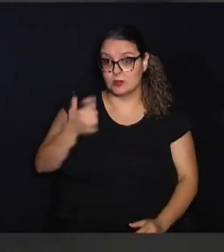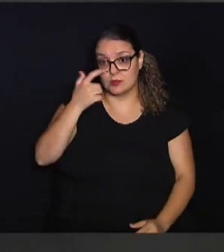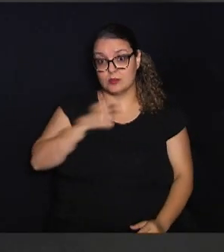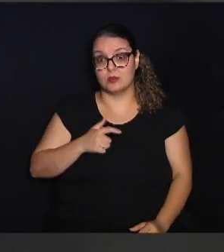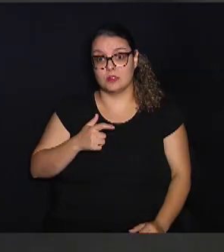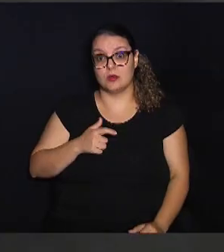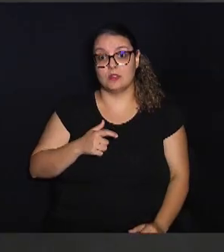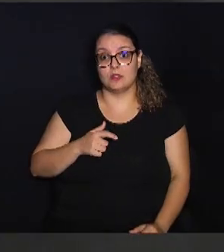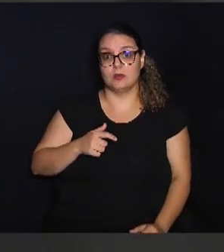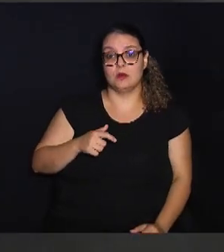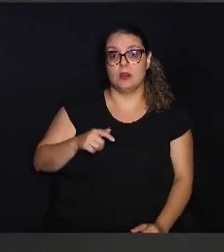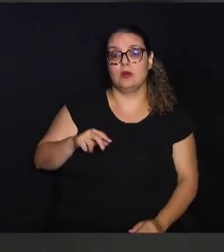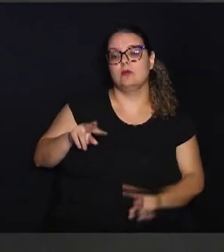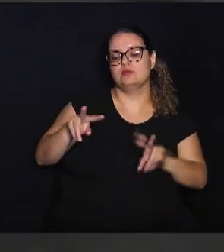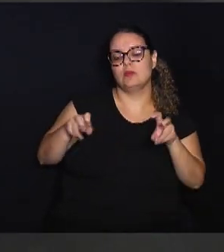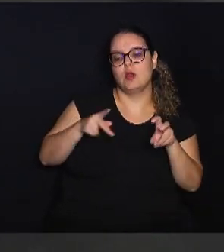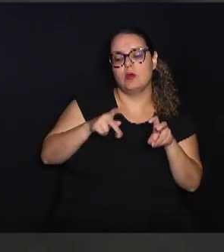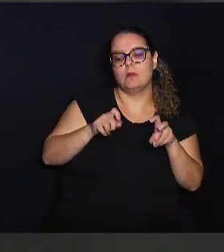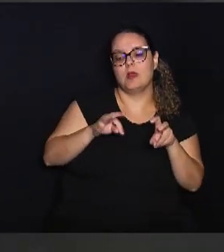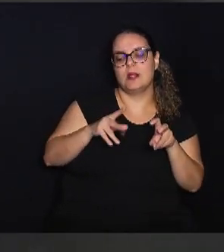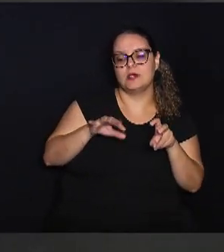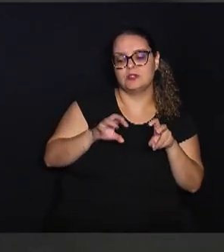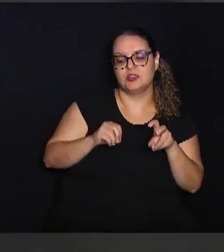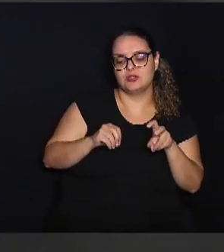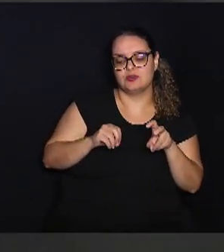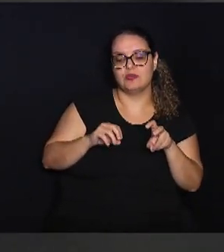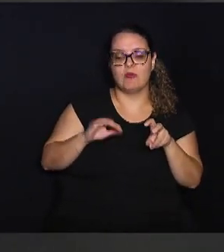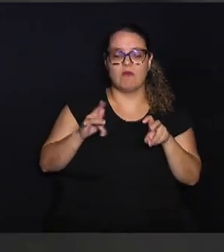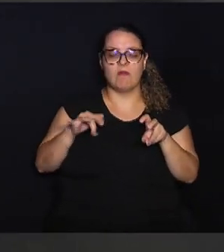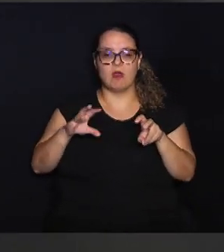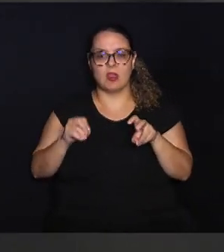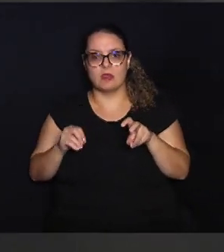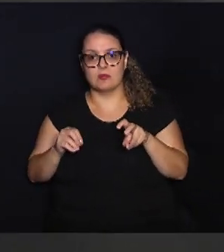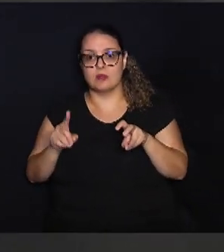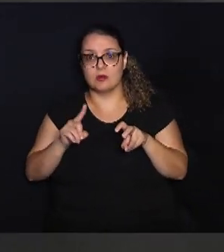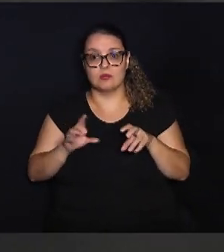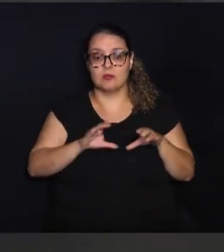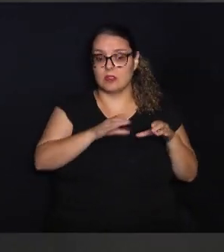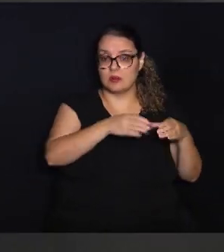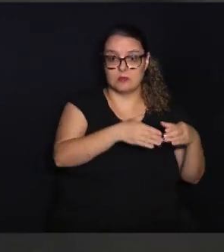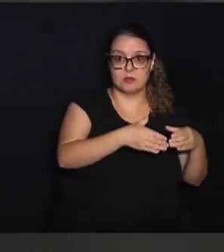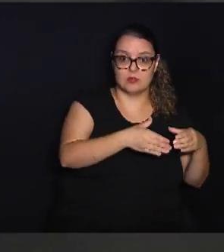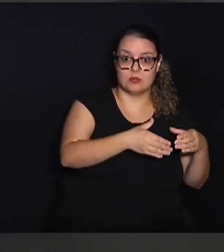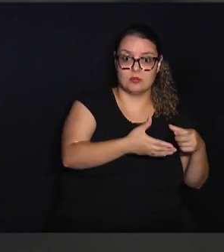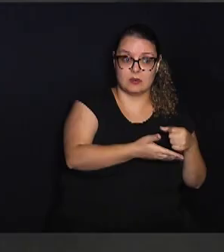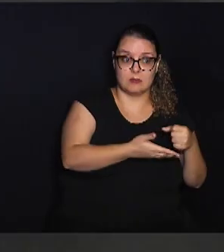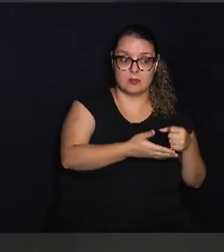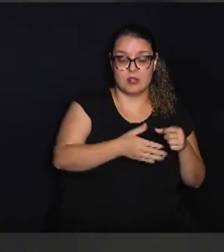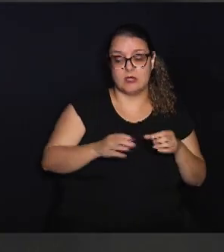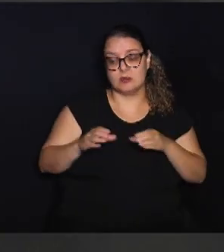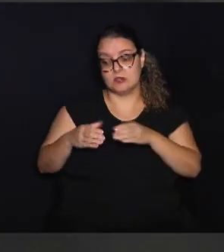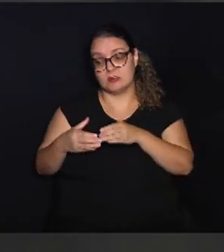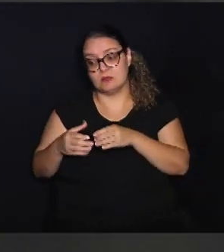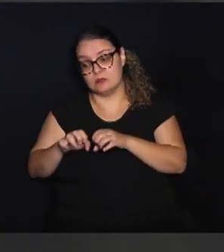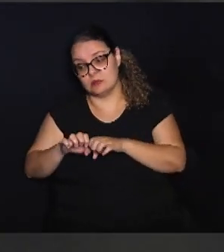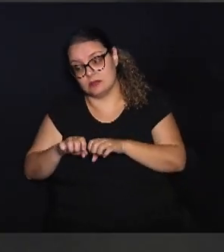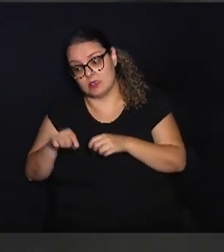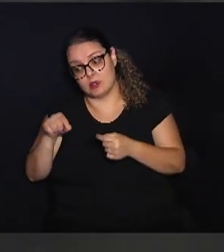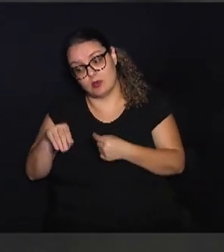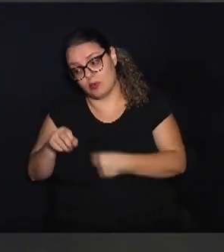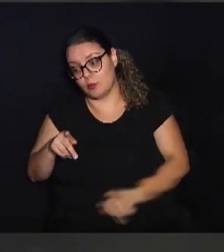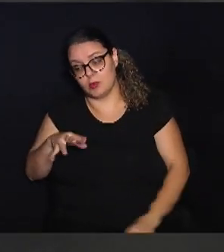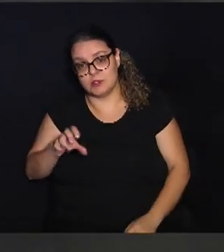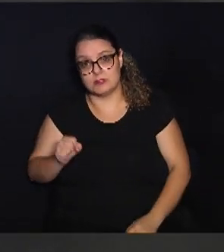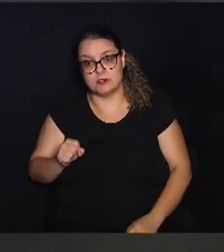feio daqui, eu não tô nem no grupinho dos 6 da esquerda, nem nos 26 da base. Tô sozinho ali, literalmente. Ah, queria